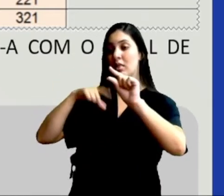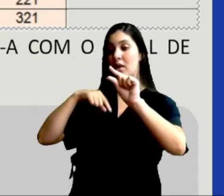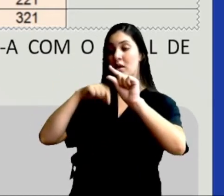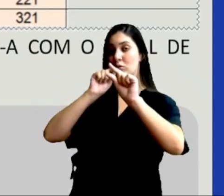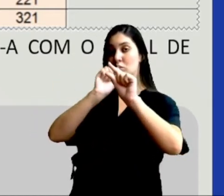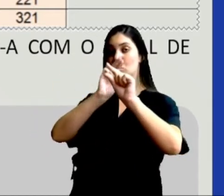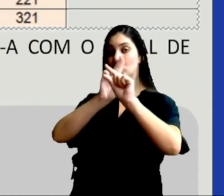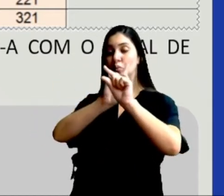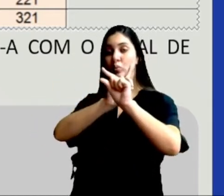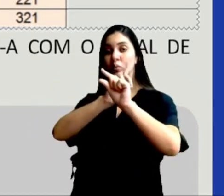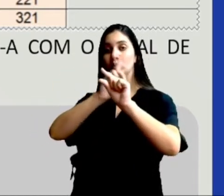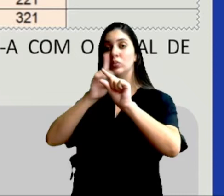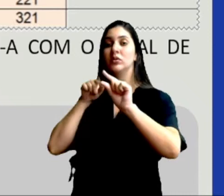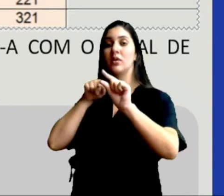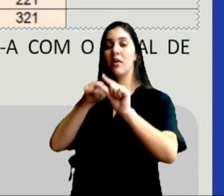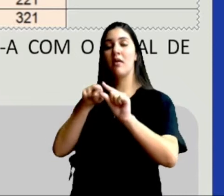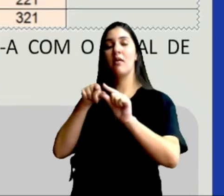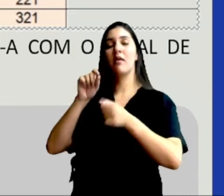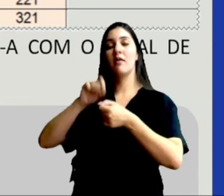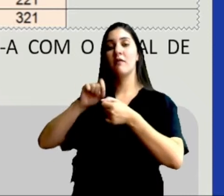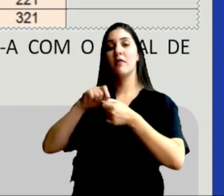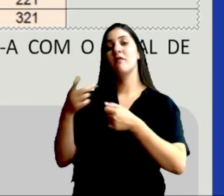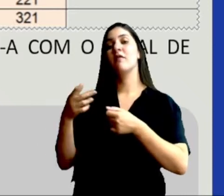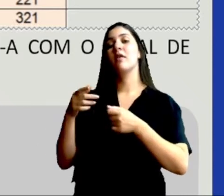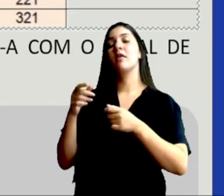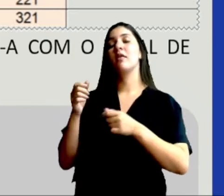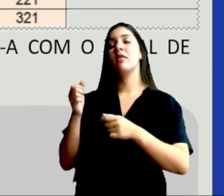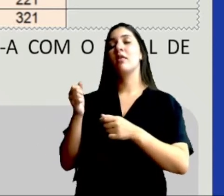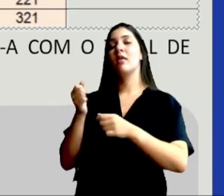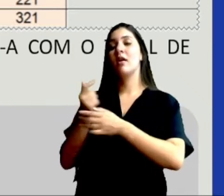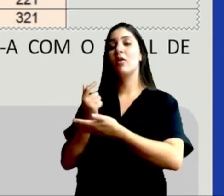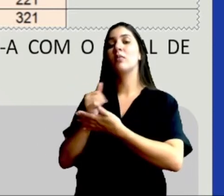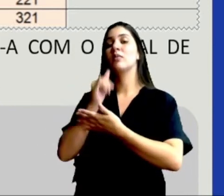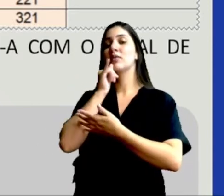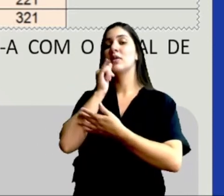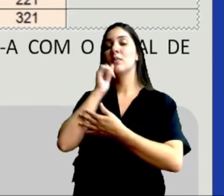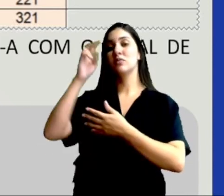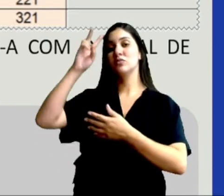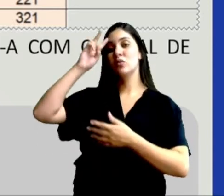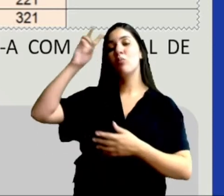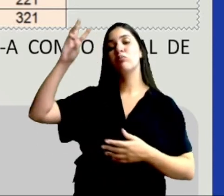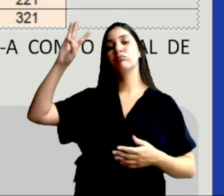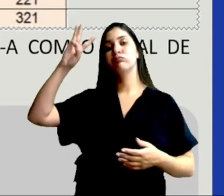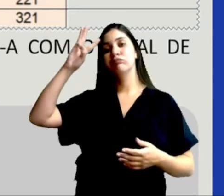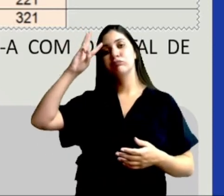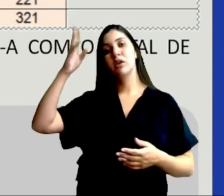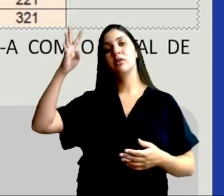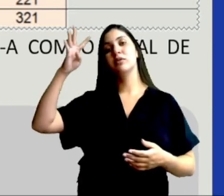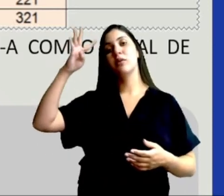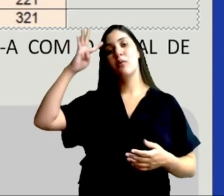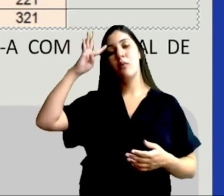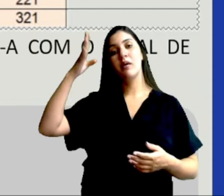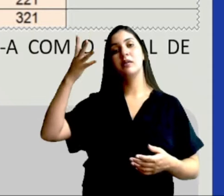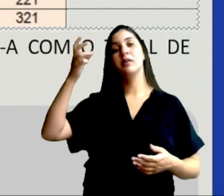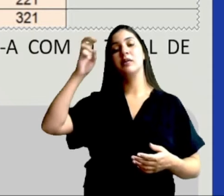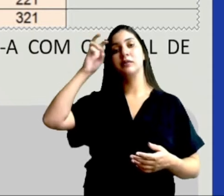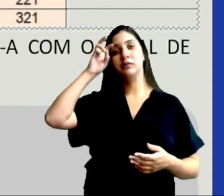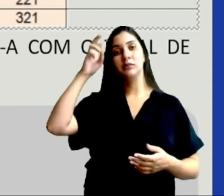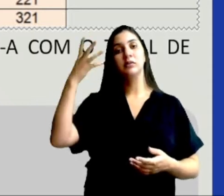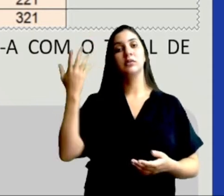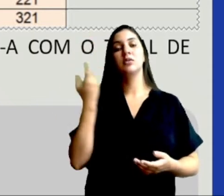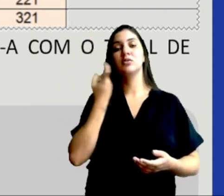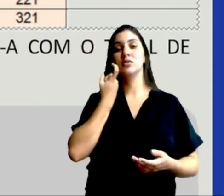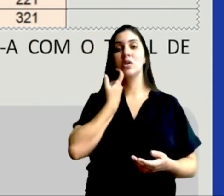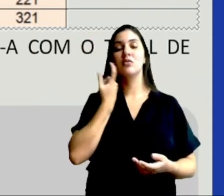encomenda, né? O dia, né, que foi feita a encomenda. Então, segunda-feira, terça-feira, quarta,